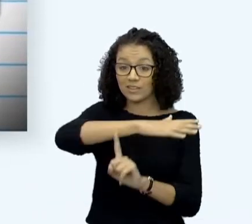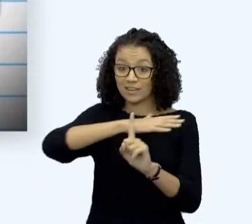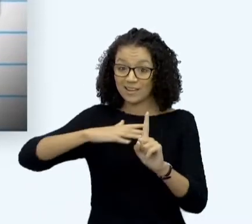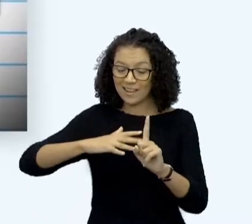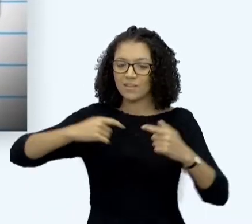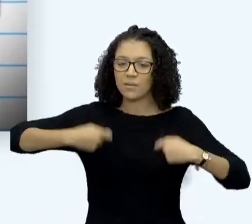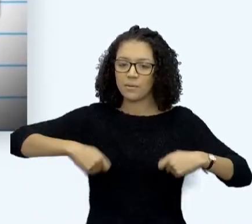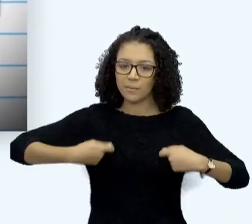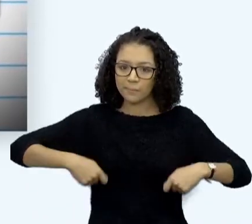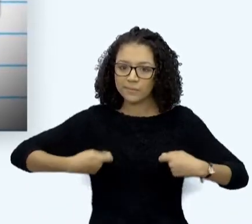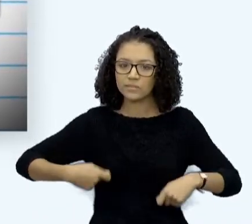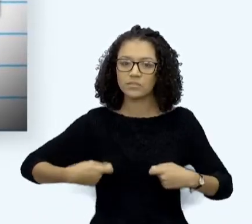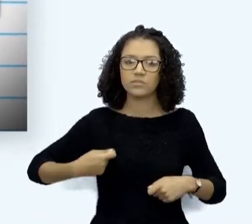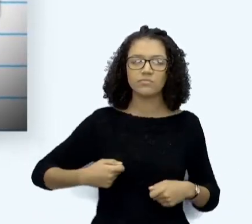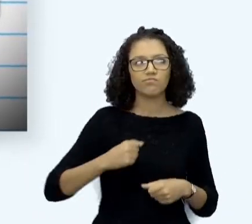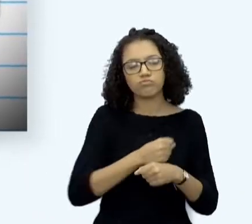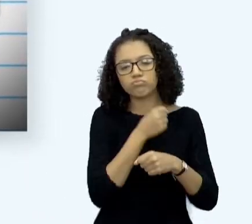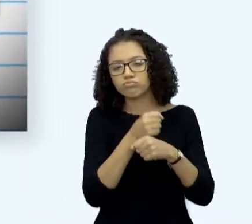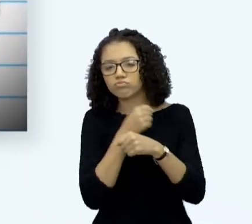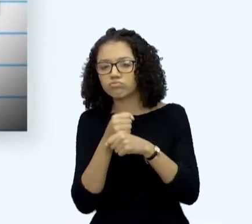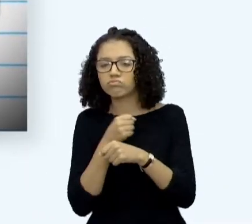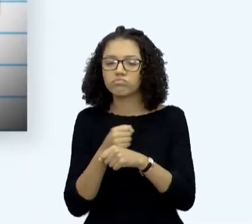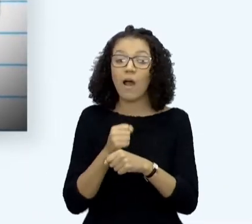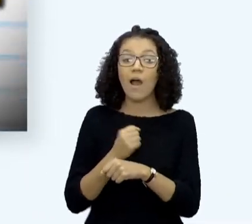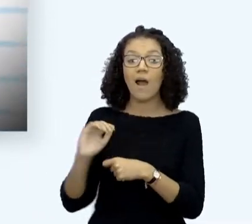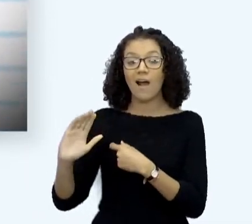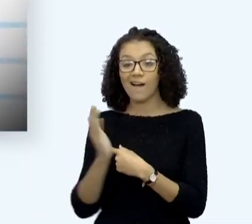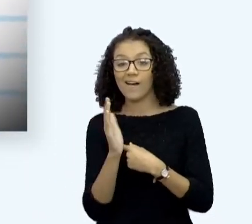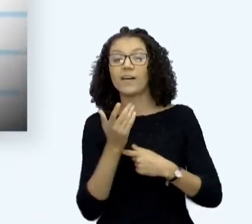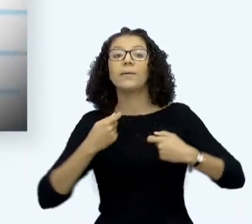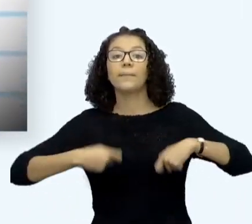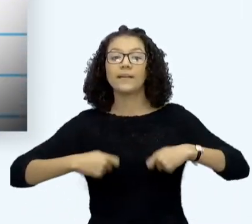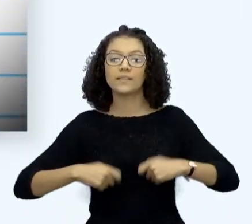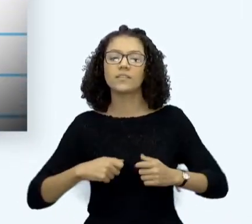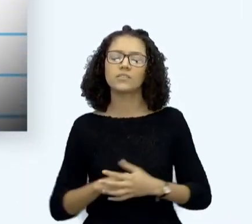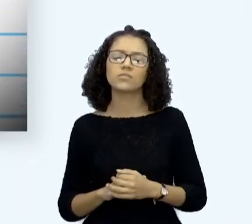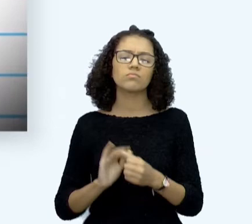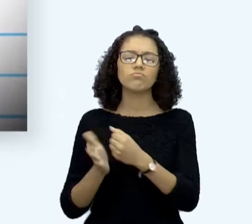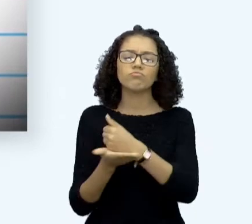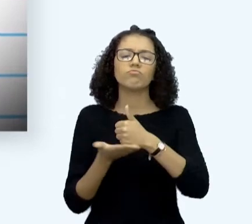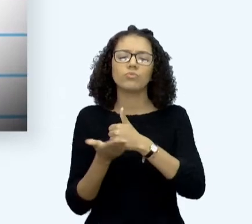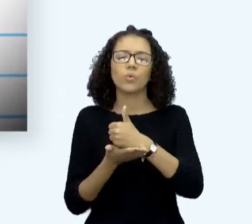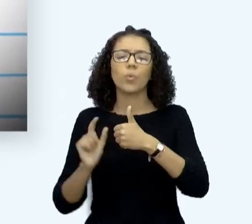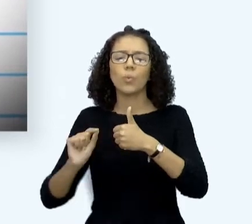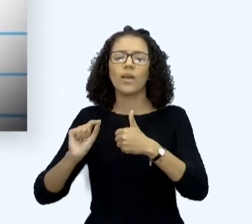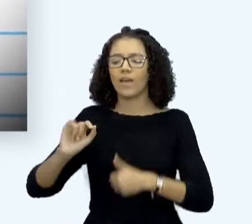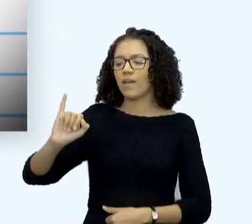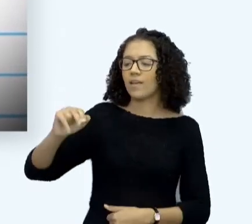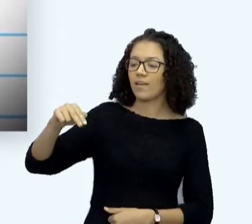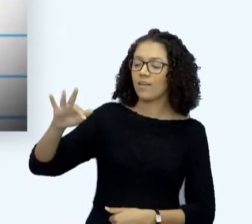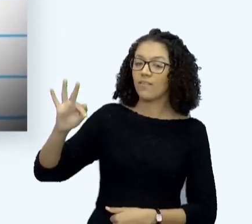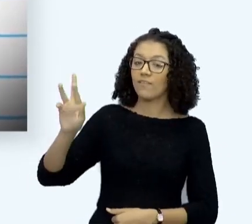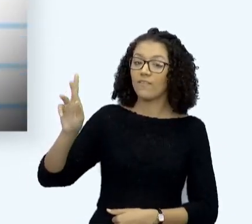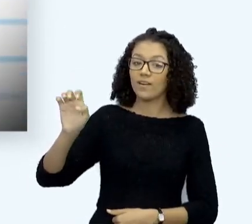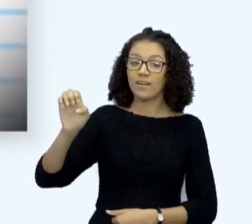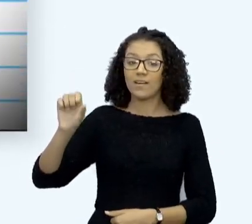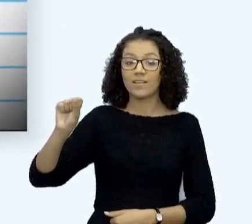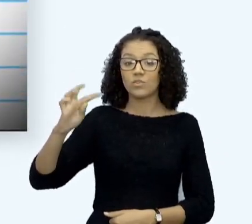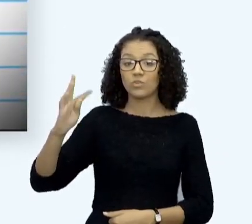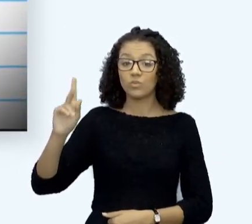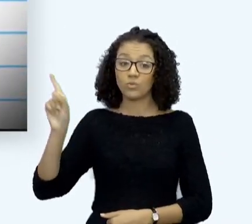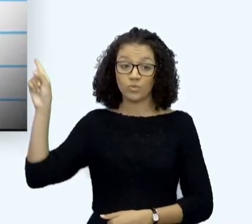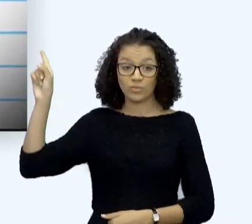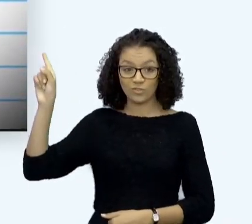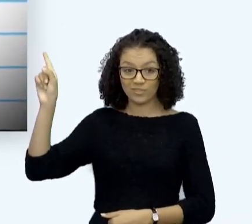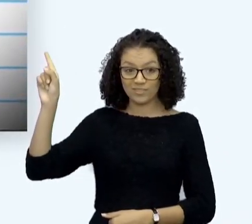haja condições fundamentais para isso. Esse conjunto de estruturas essenciais é chamado de infraestrutura. Os seus principais elementos são